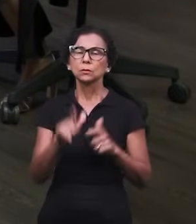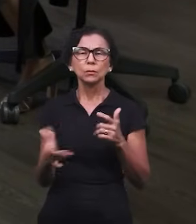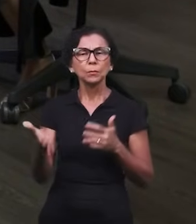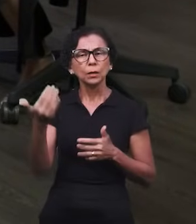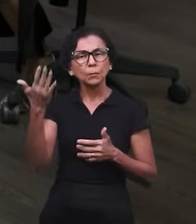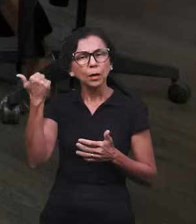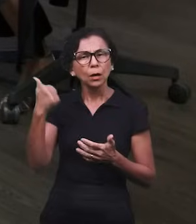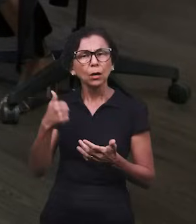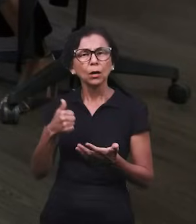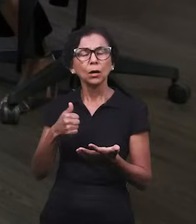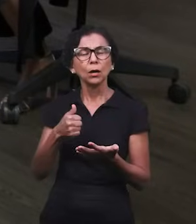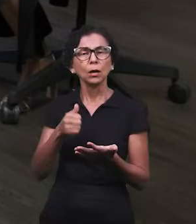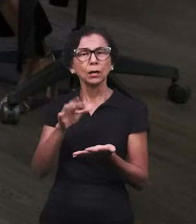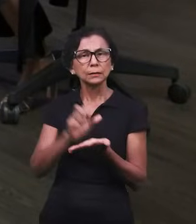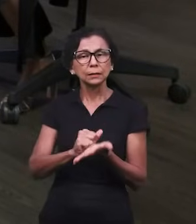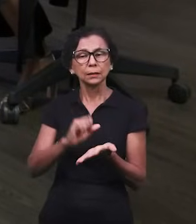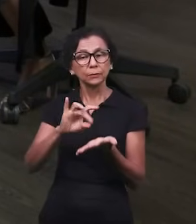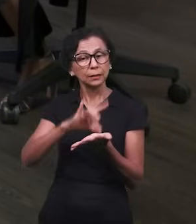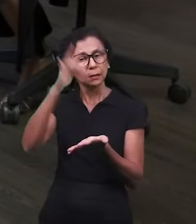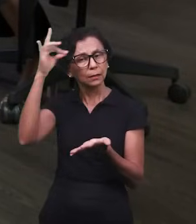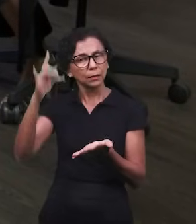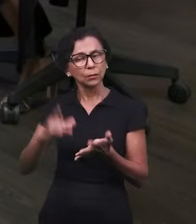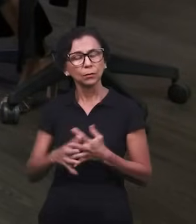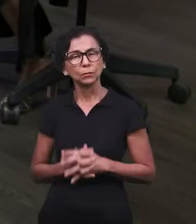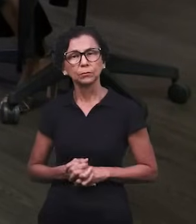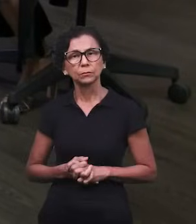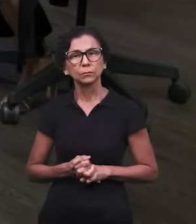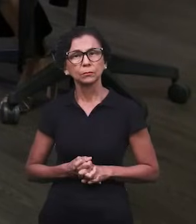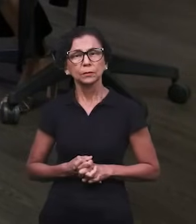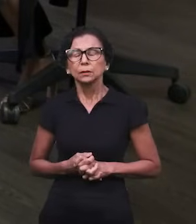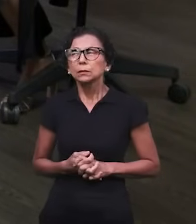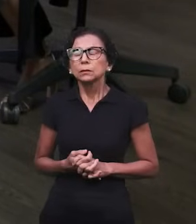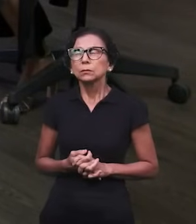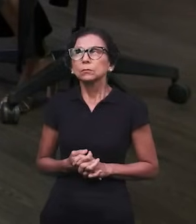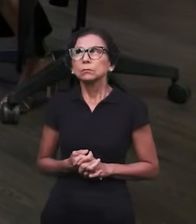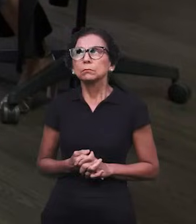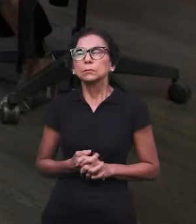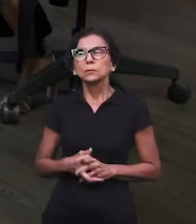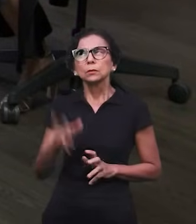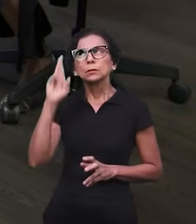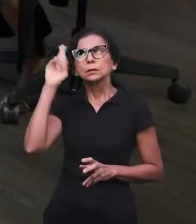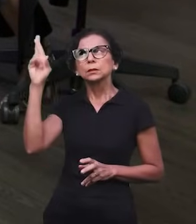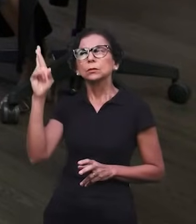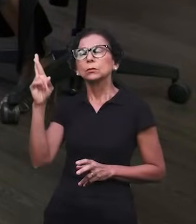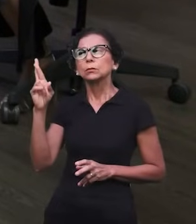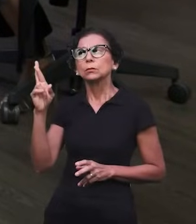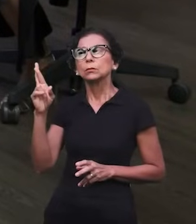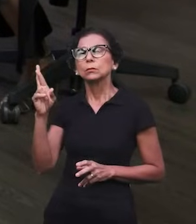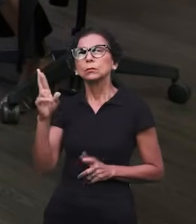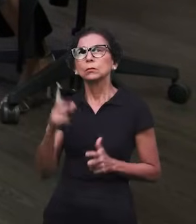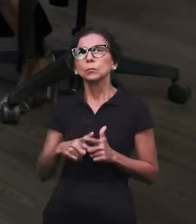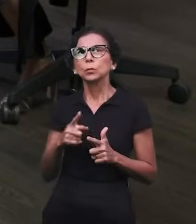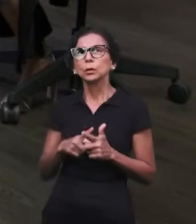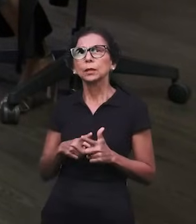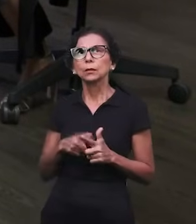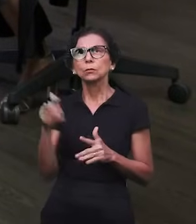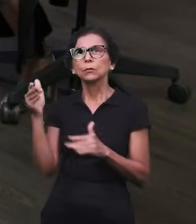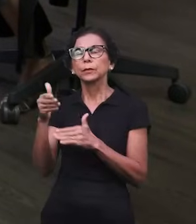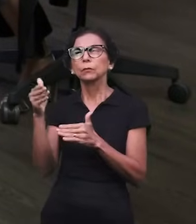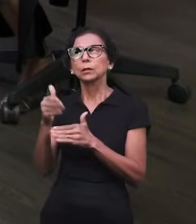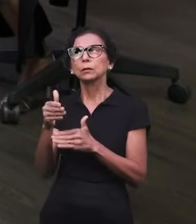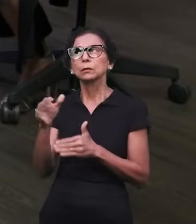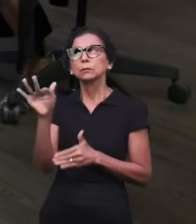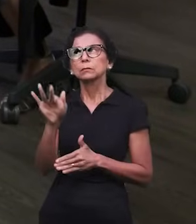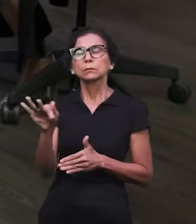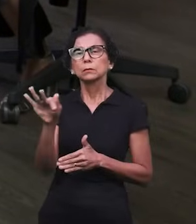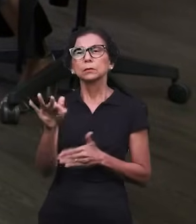pessoas a se inscreverem no canal, né? Então, Senhor, e por que eu estou lá, nesse momento da